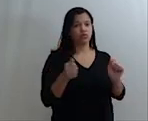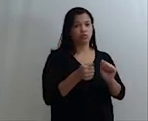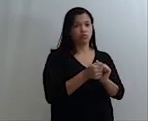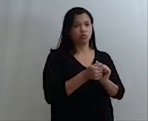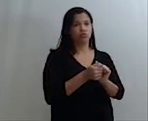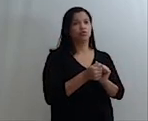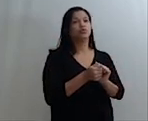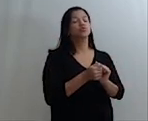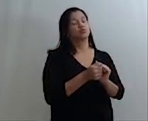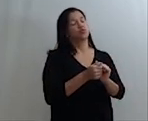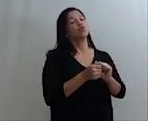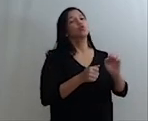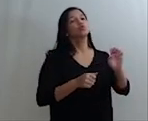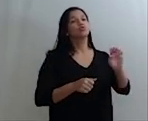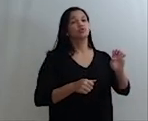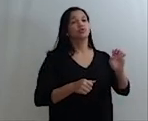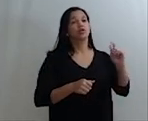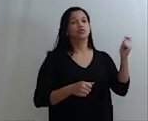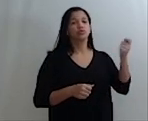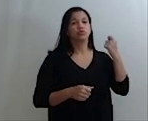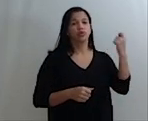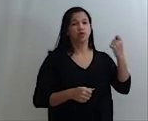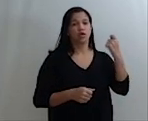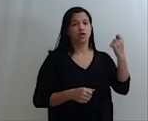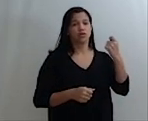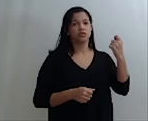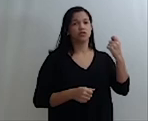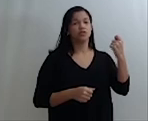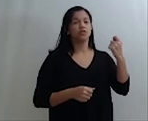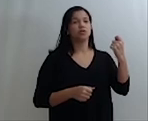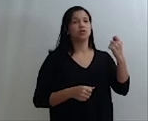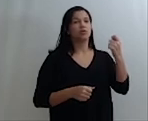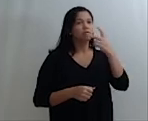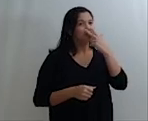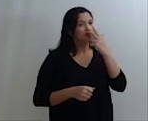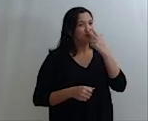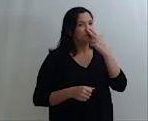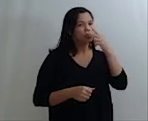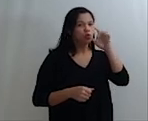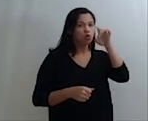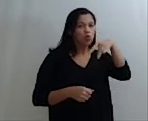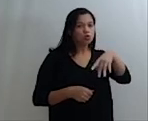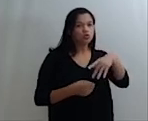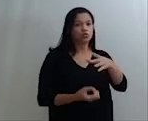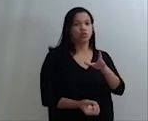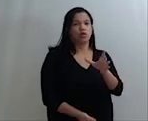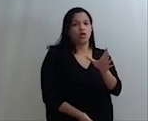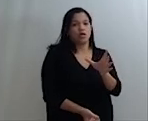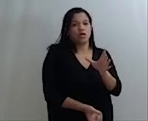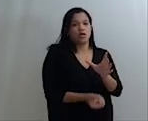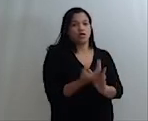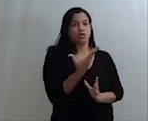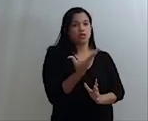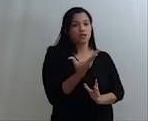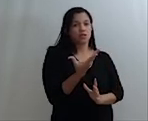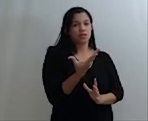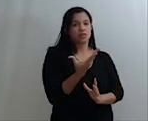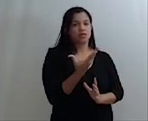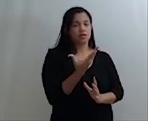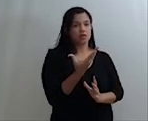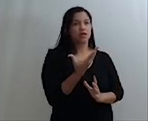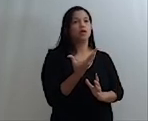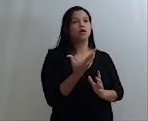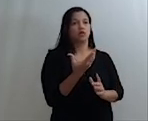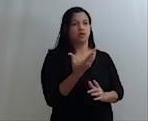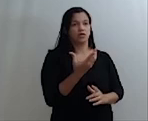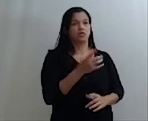de Goiás for os últimos estados a criar a Defensoria Pública Depois de muita l luta né no meu estado